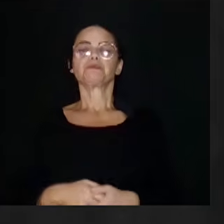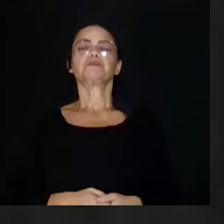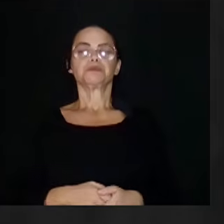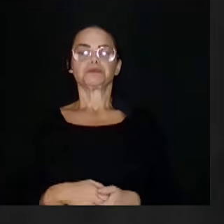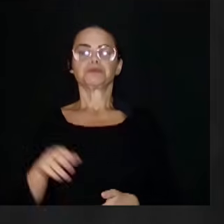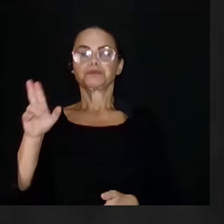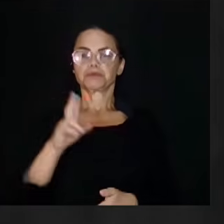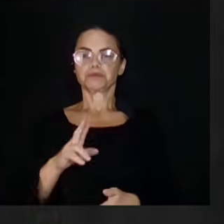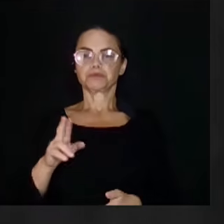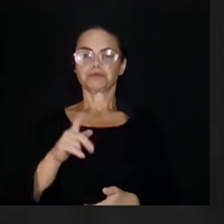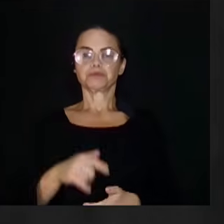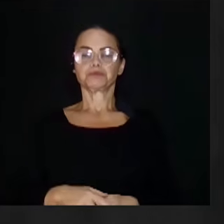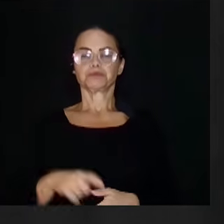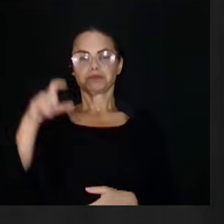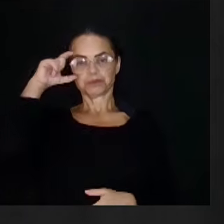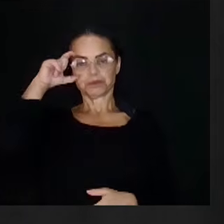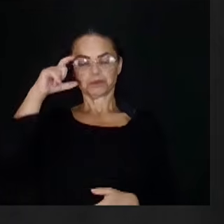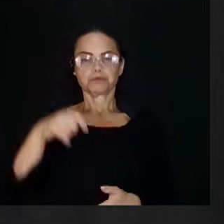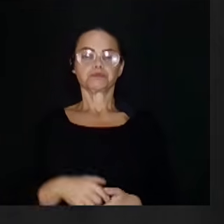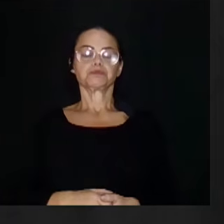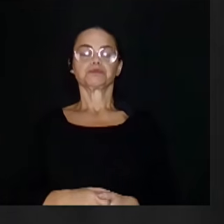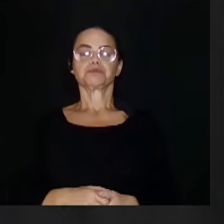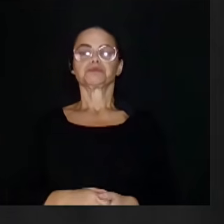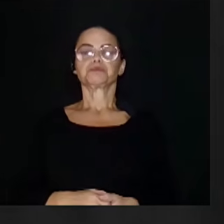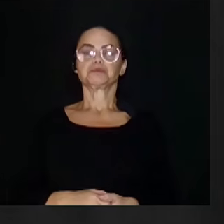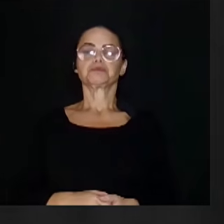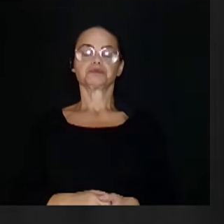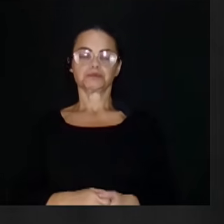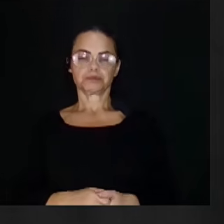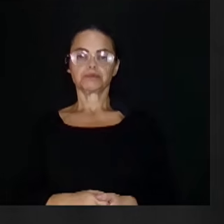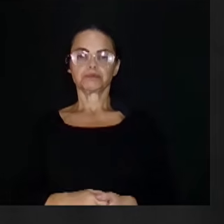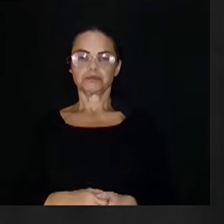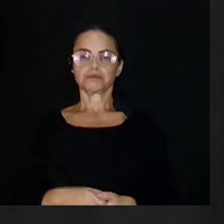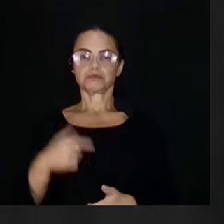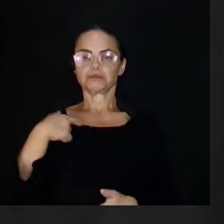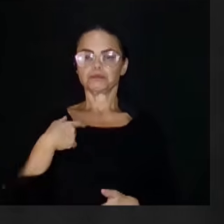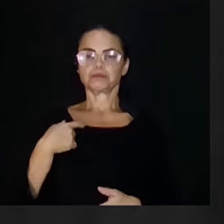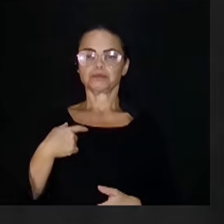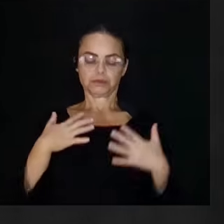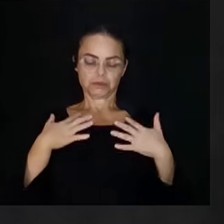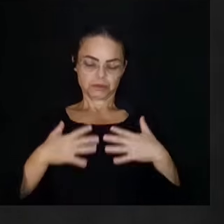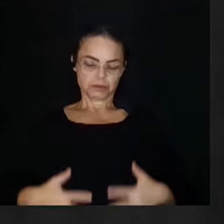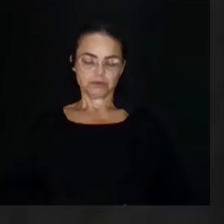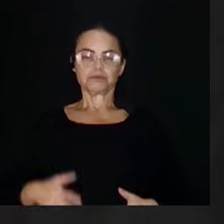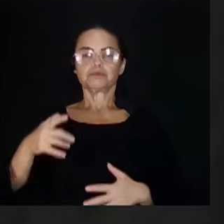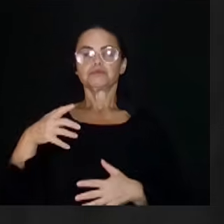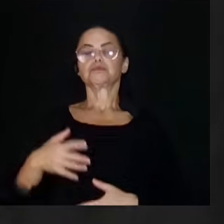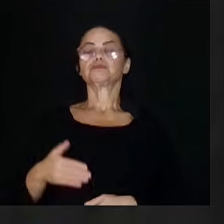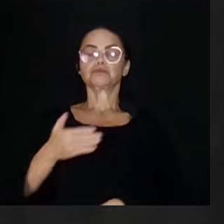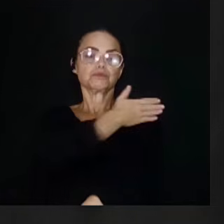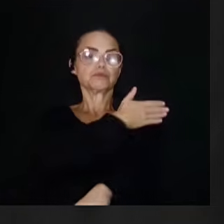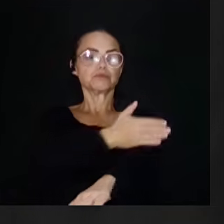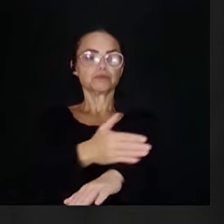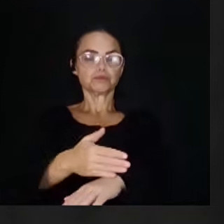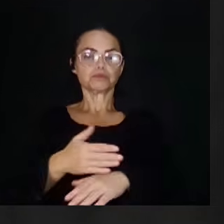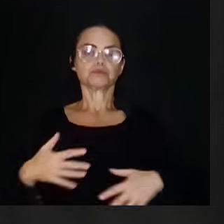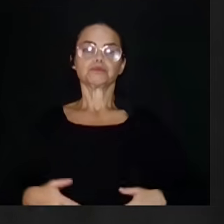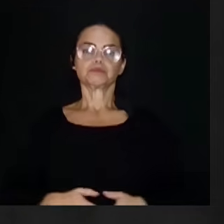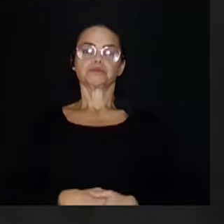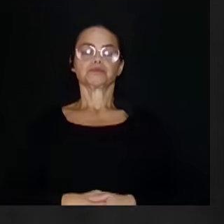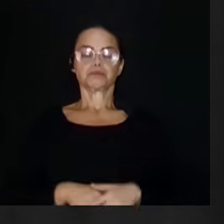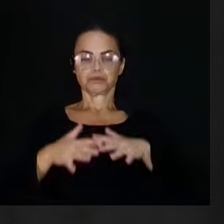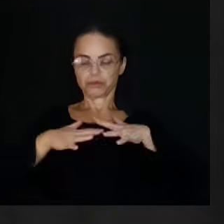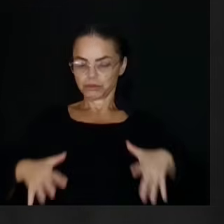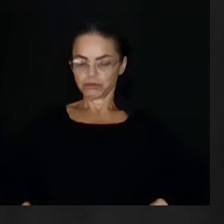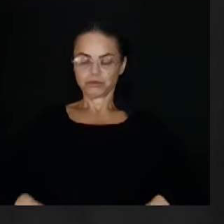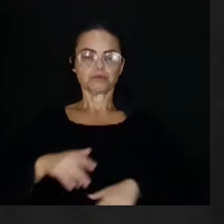de óculos, uso óculos, estou vestida de roupas brancas, né? E